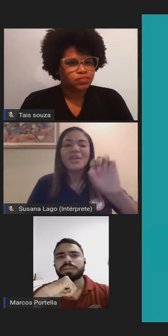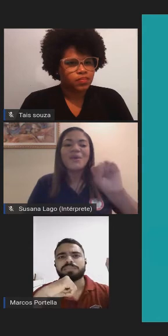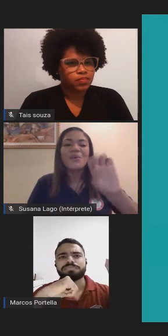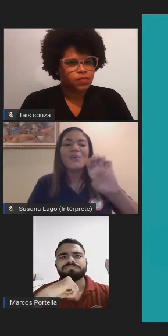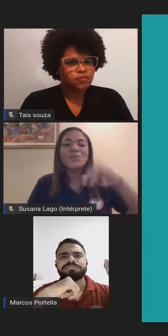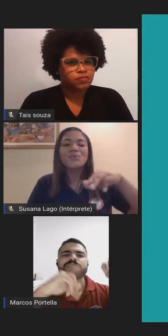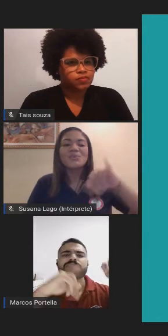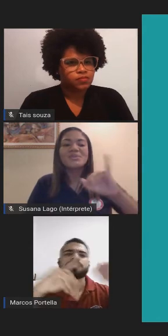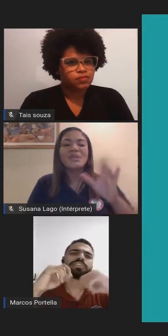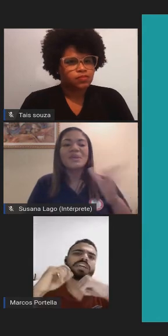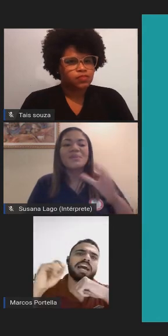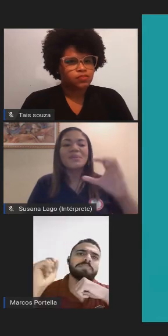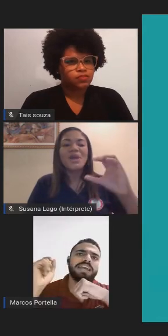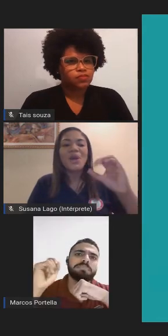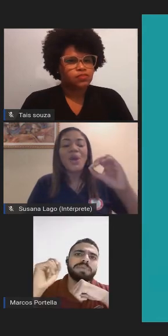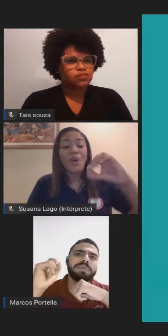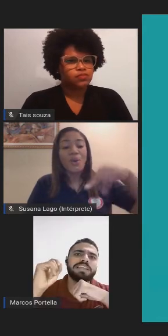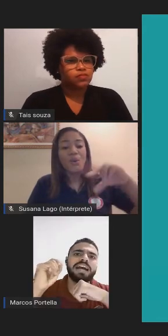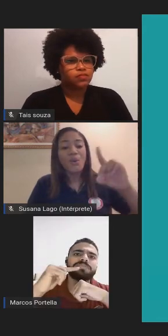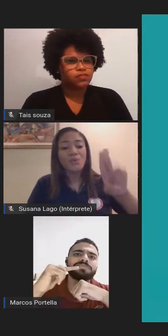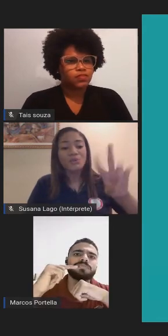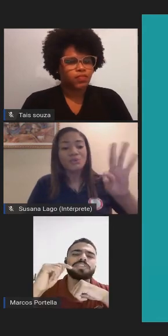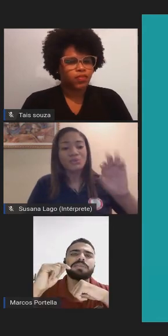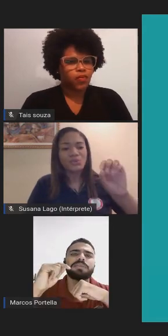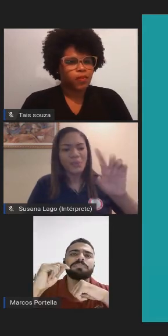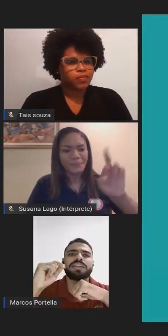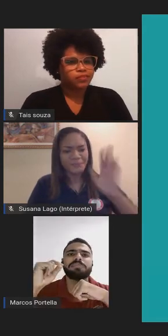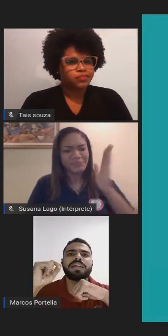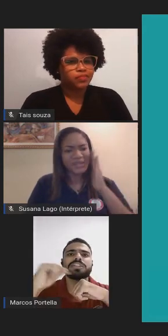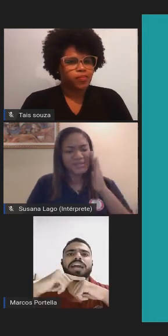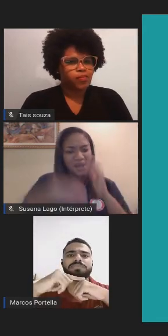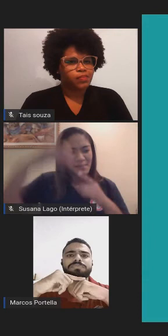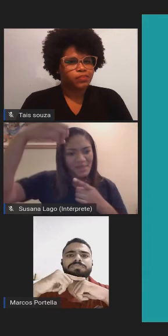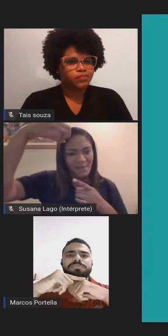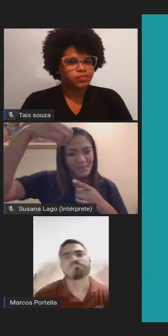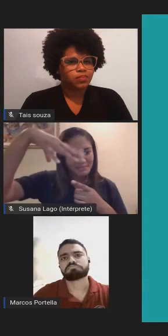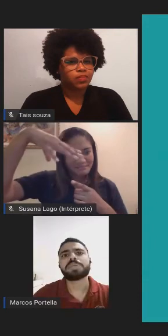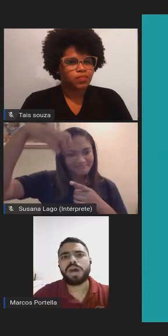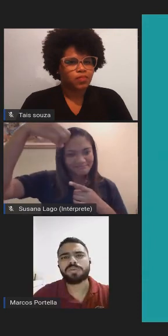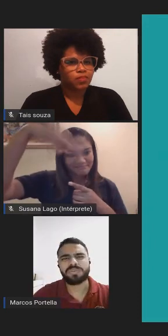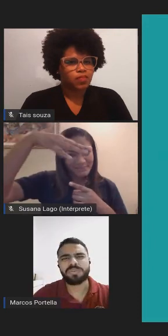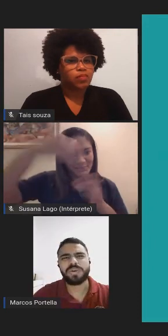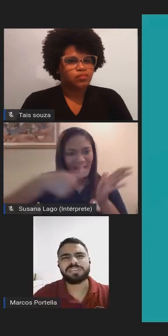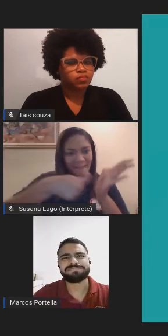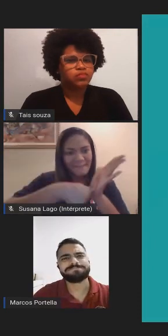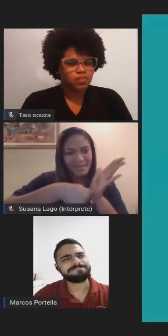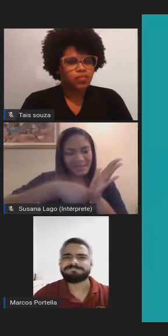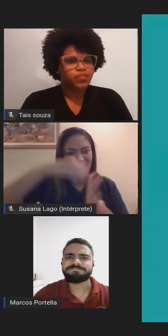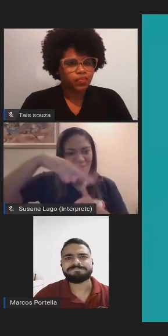uma lâmpada. Você aperta para ligar, você aperta para desligar. Manual, não